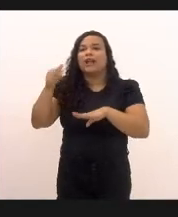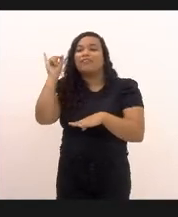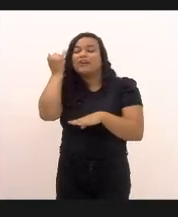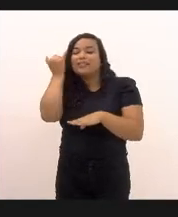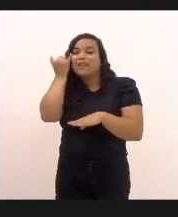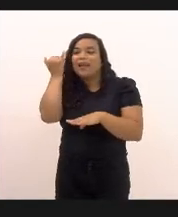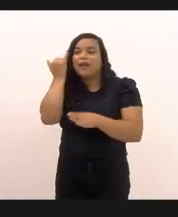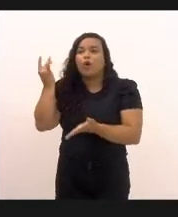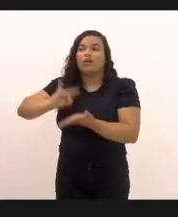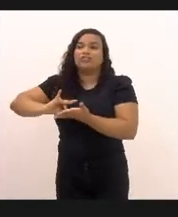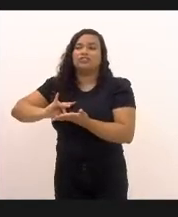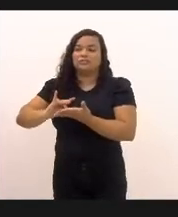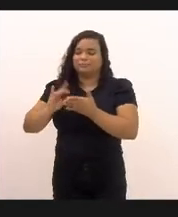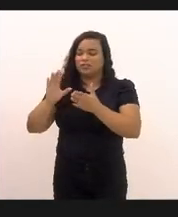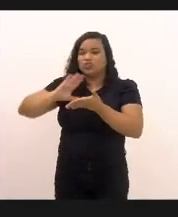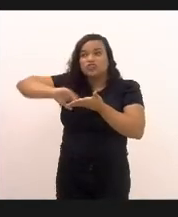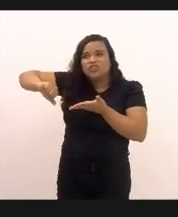projeto.